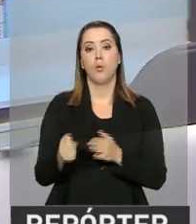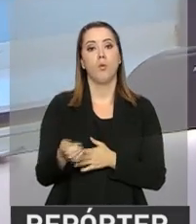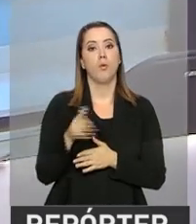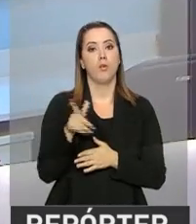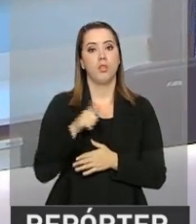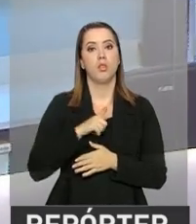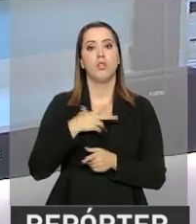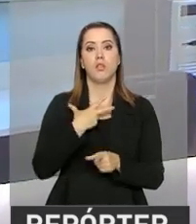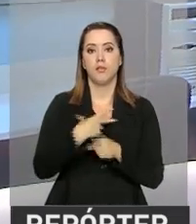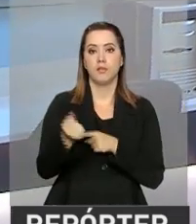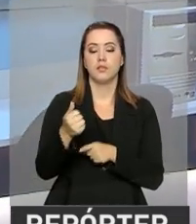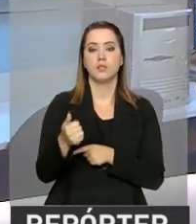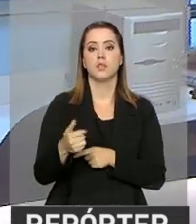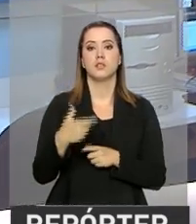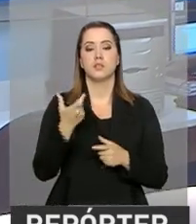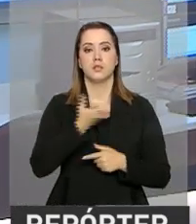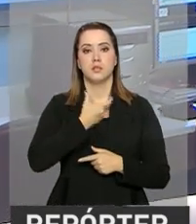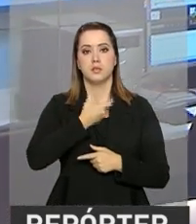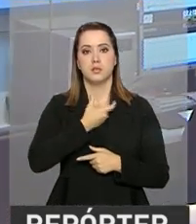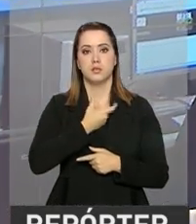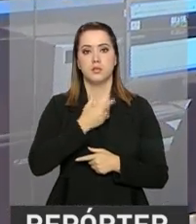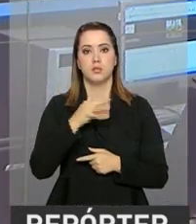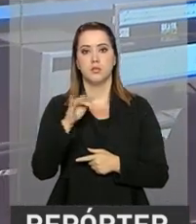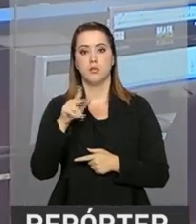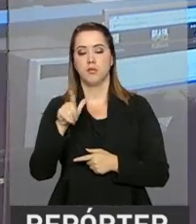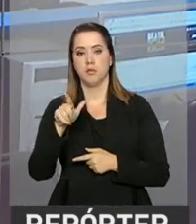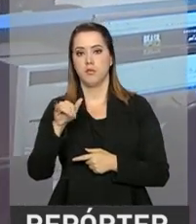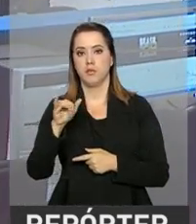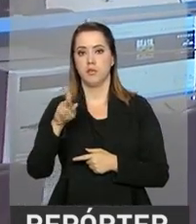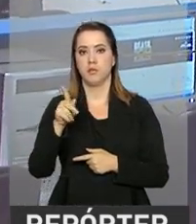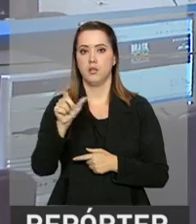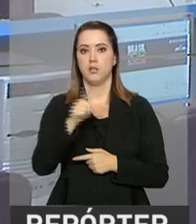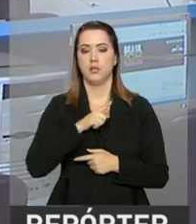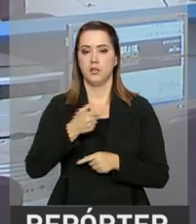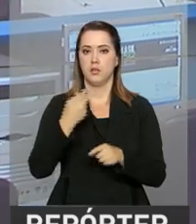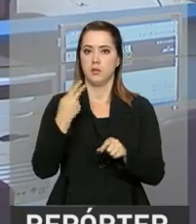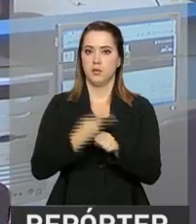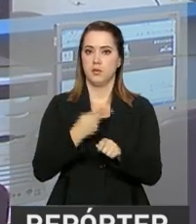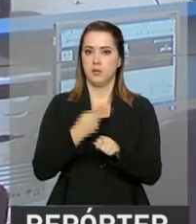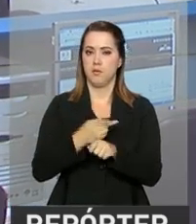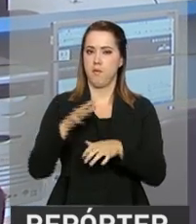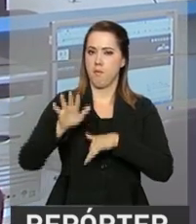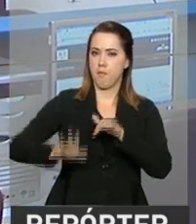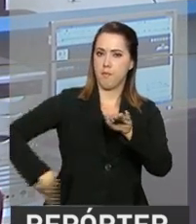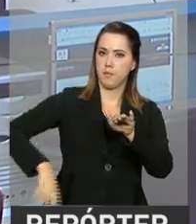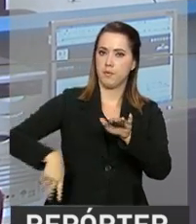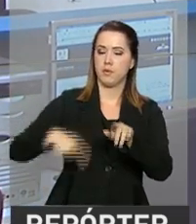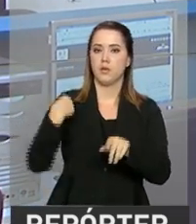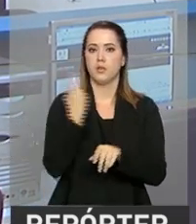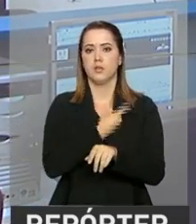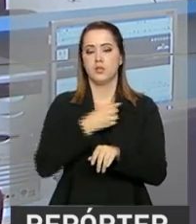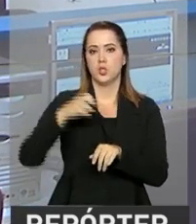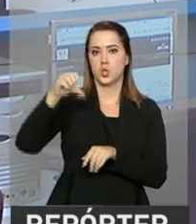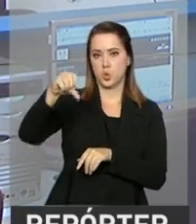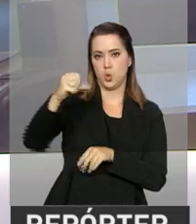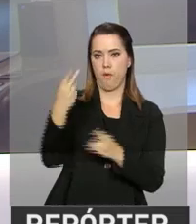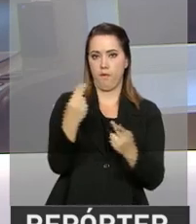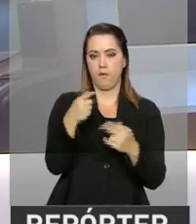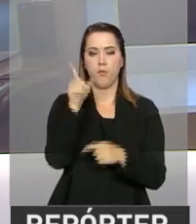uma medalha para o Brasil. Felipe Rodrigues, prata na natação. Então, já temos 9 medalhas e nos igualamos aos Estados